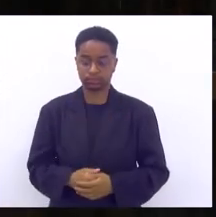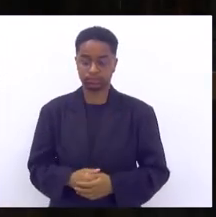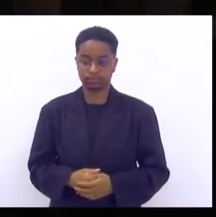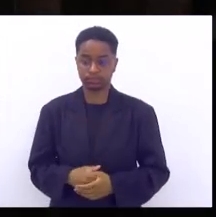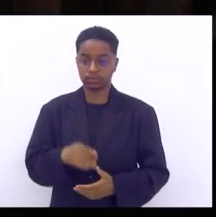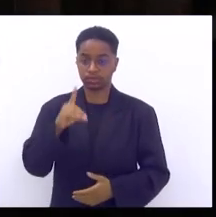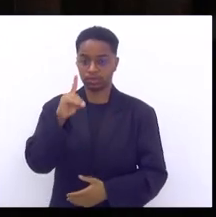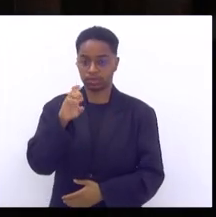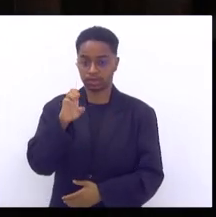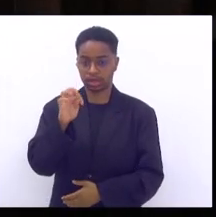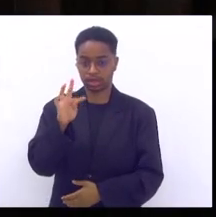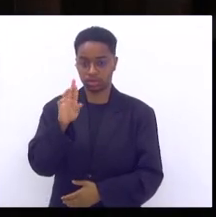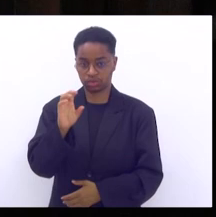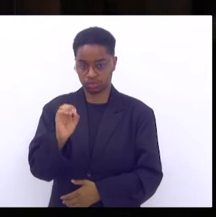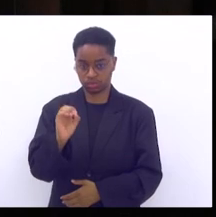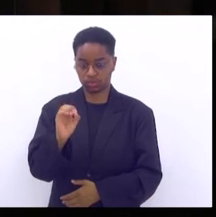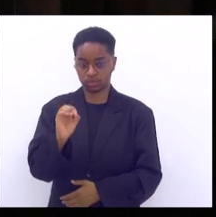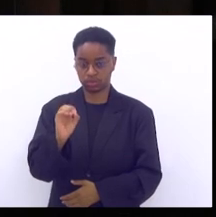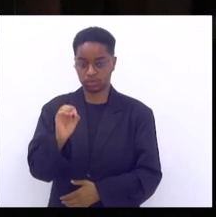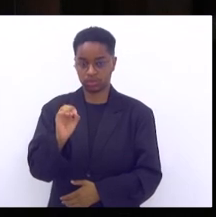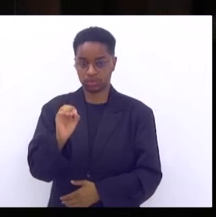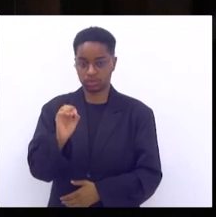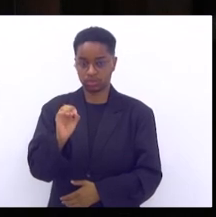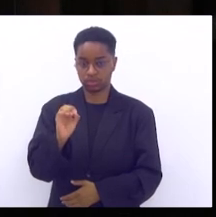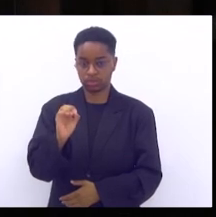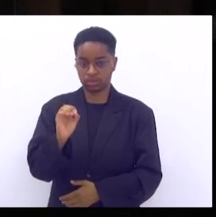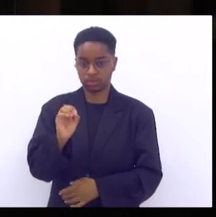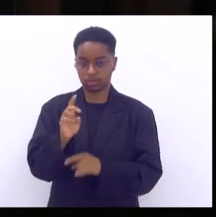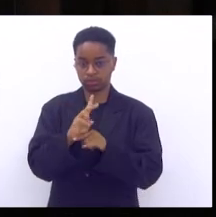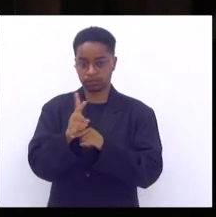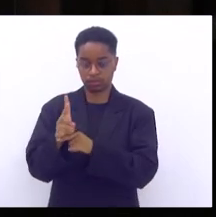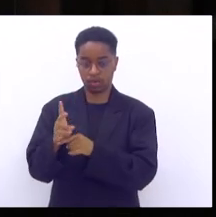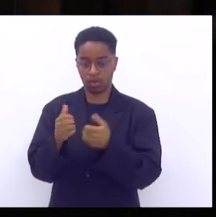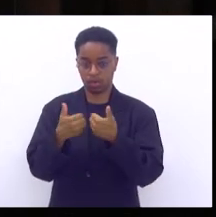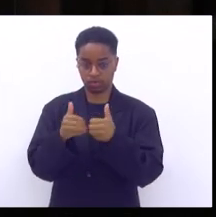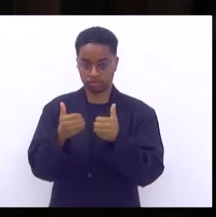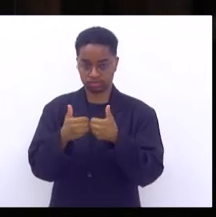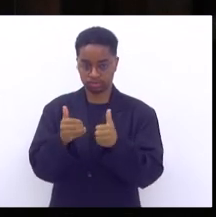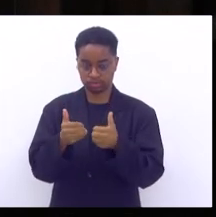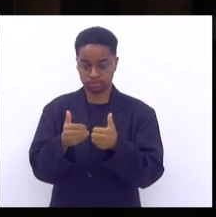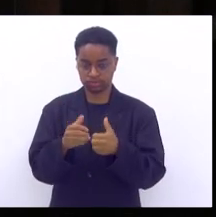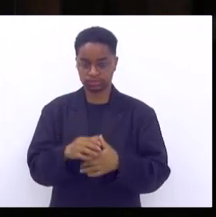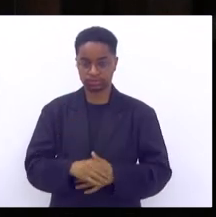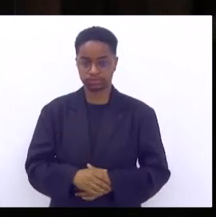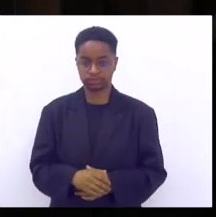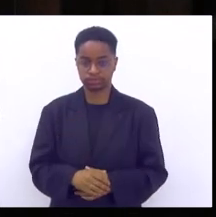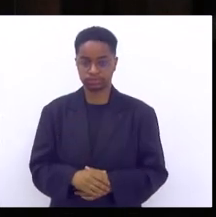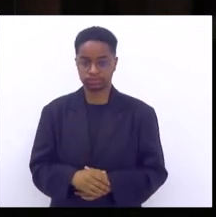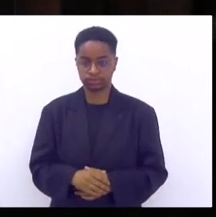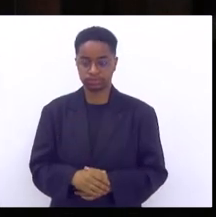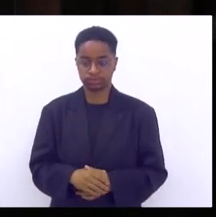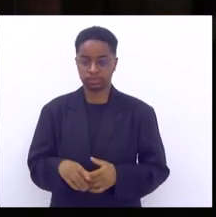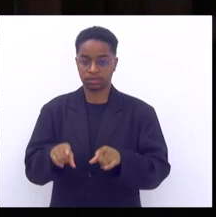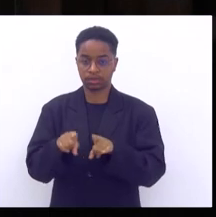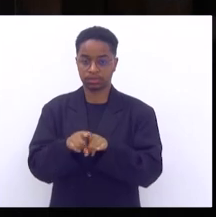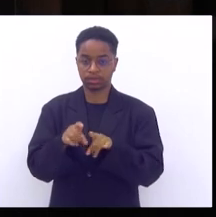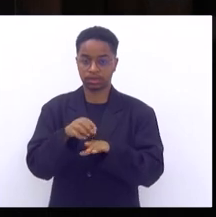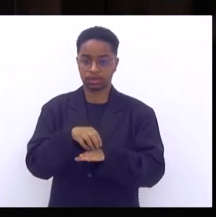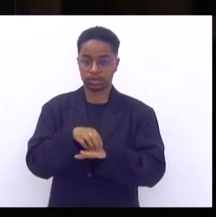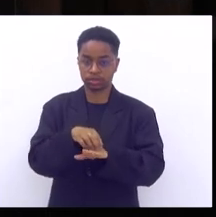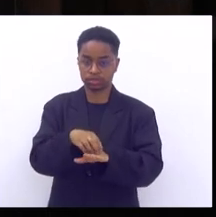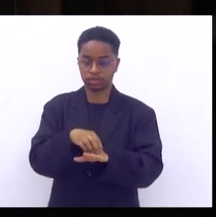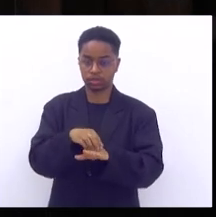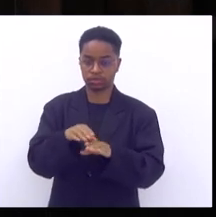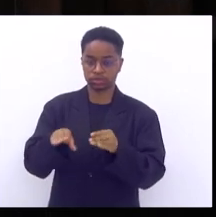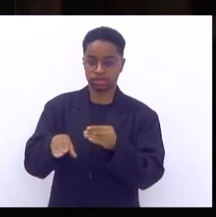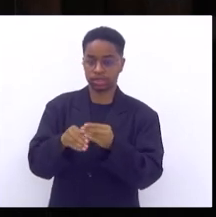O DETRO é quem fiscaliza os ônibus e os transportes